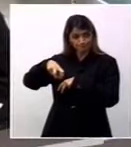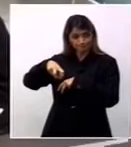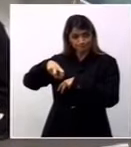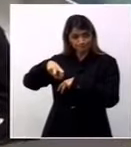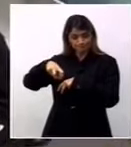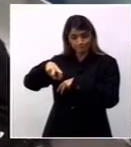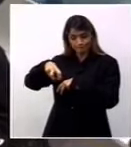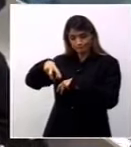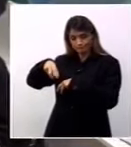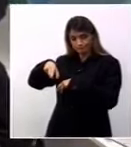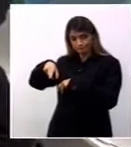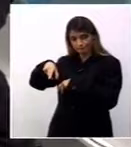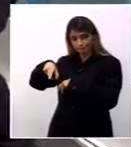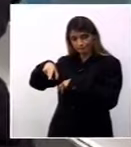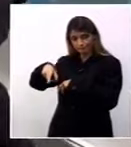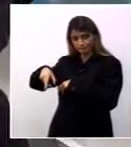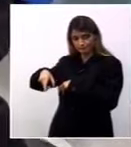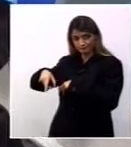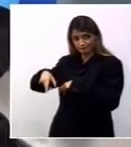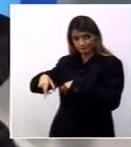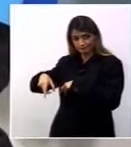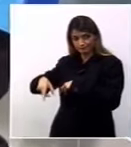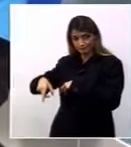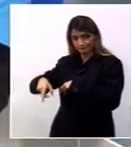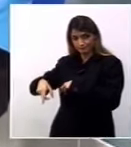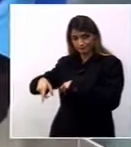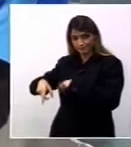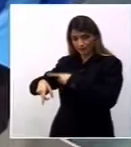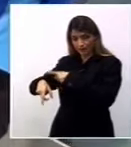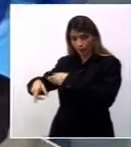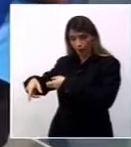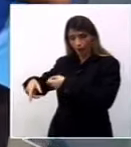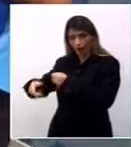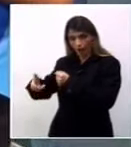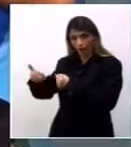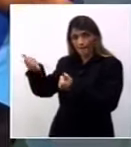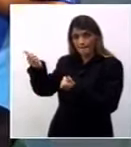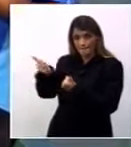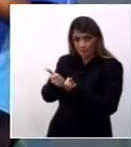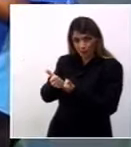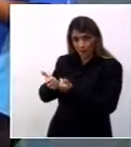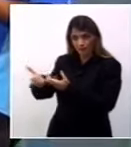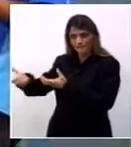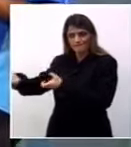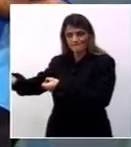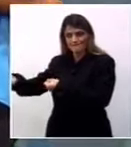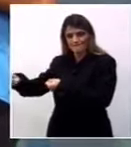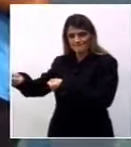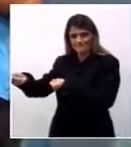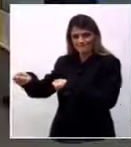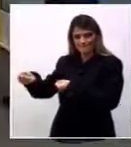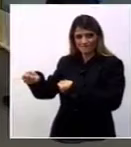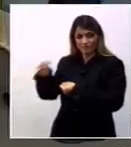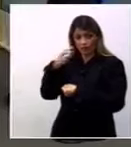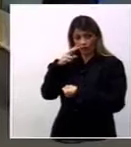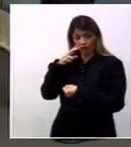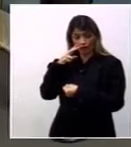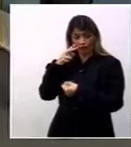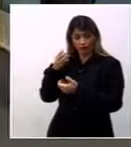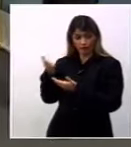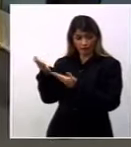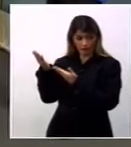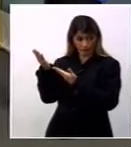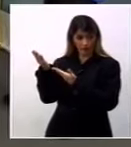lateralmente uma da outra. Então, o corpo dele tem mais apoio para puxar, né? Isso. Repara na minha posição, por favor,